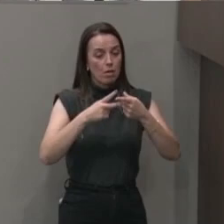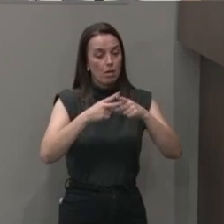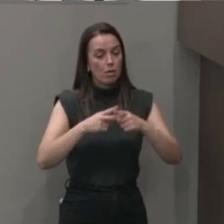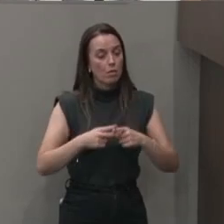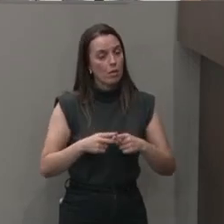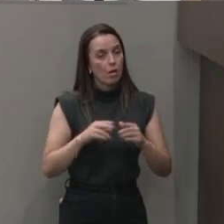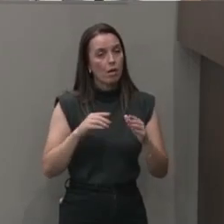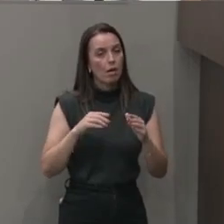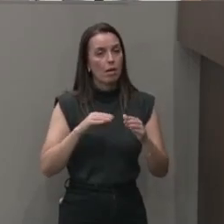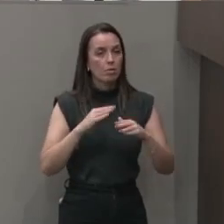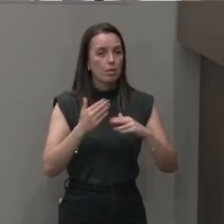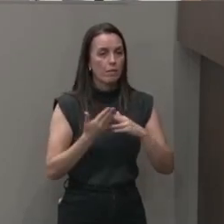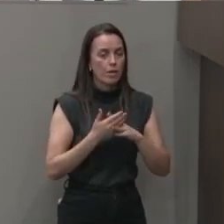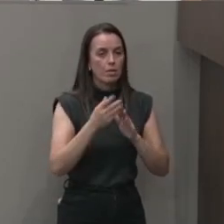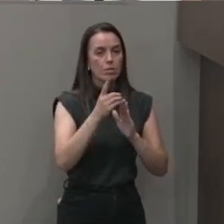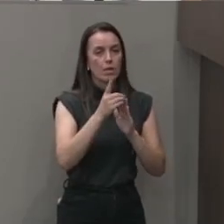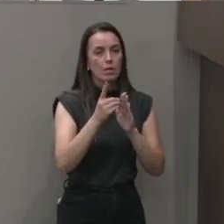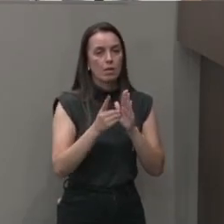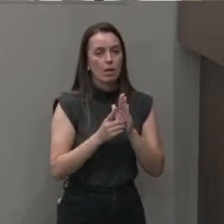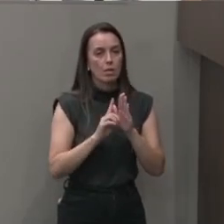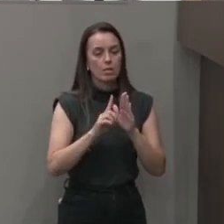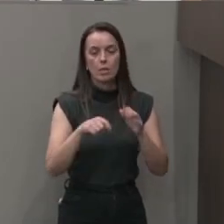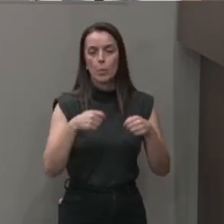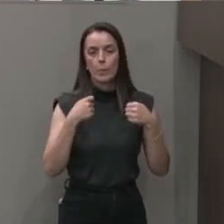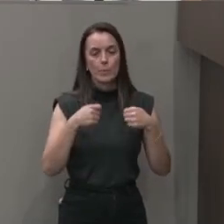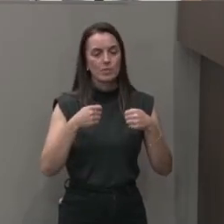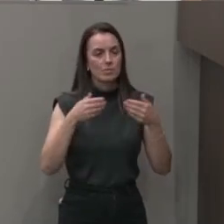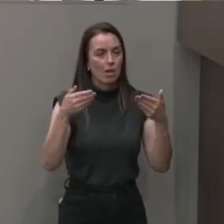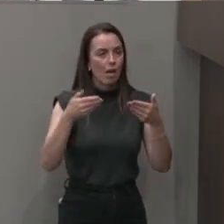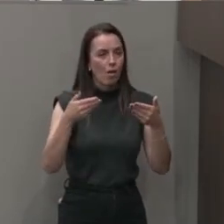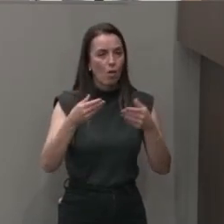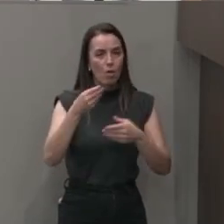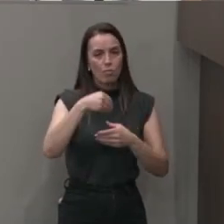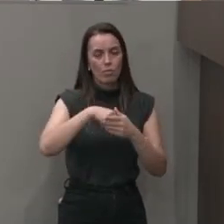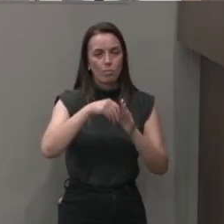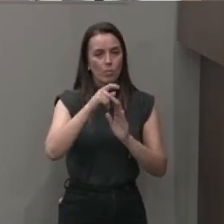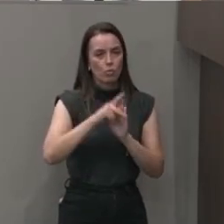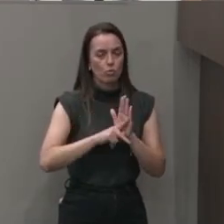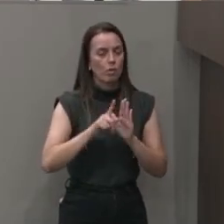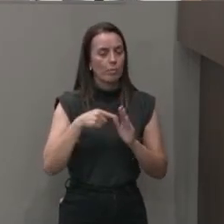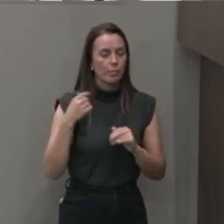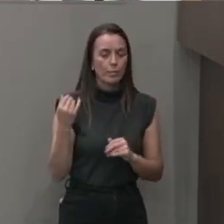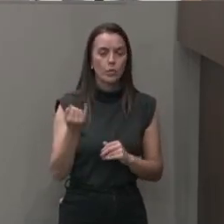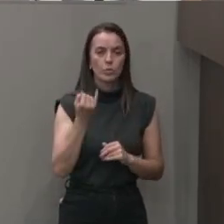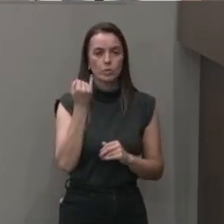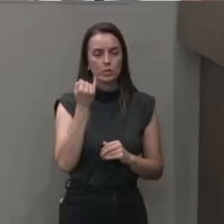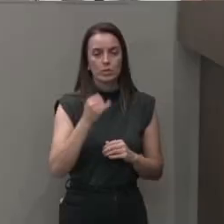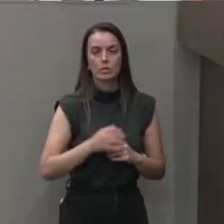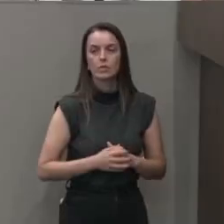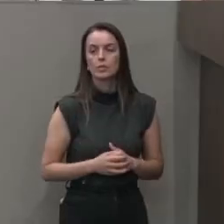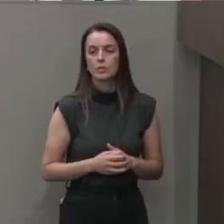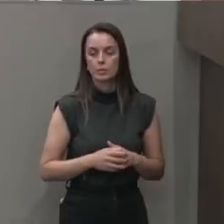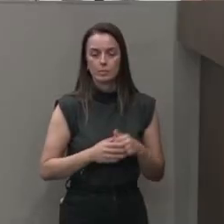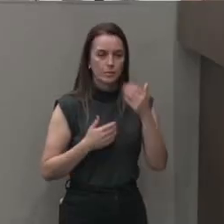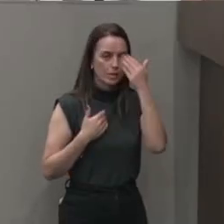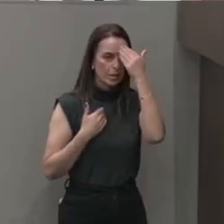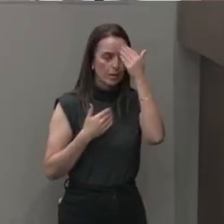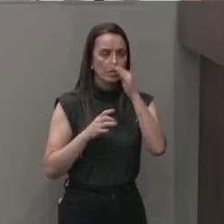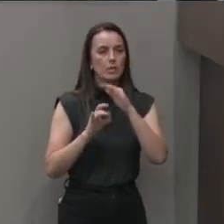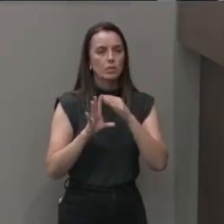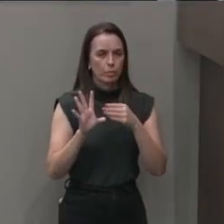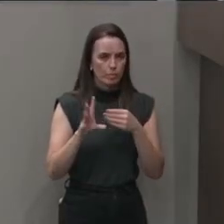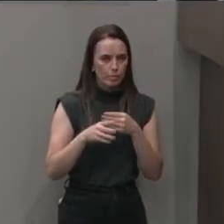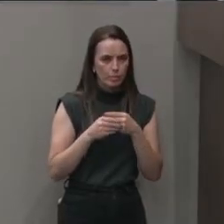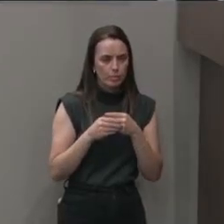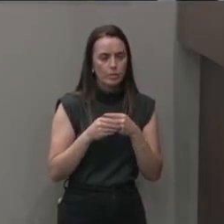do decreto. Isso não precisa regulamentar através do projeto de lei. É isso que é importante salientar. Tá bom, Obrigada, vereador. Bom, Obrigado. só para fechar minha